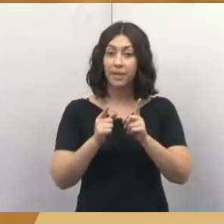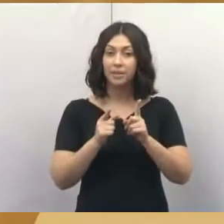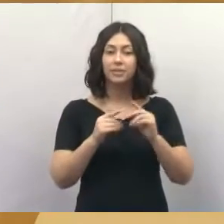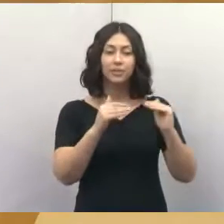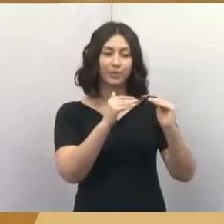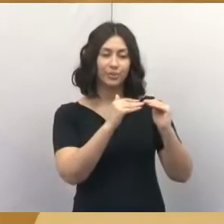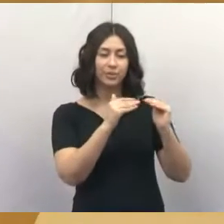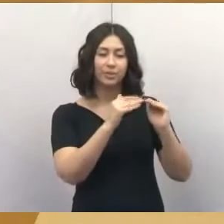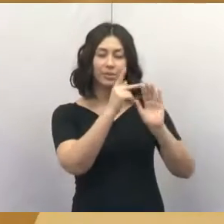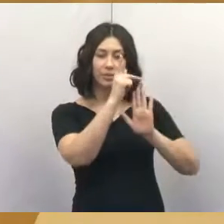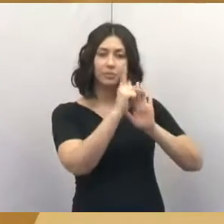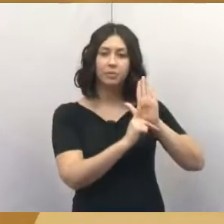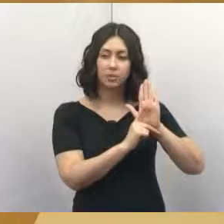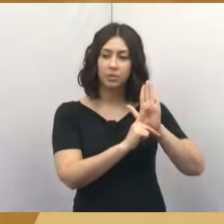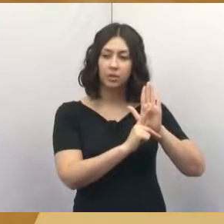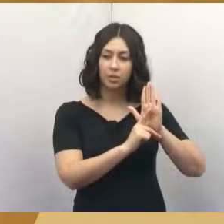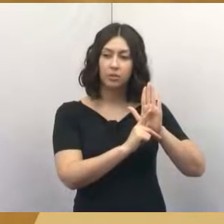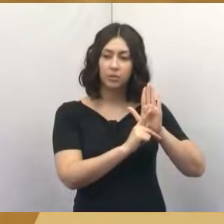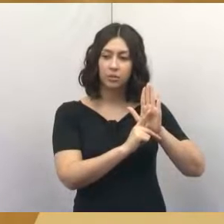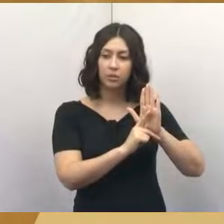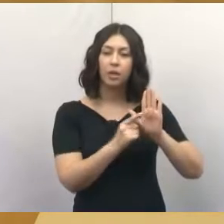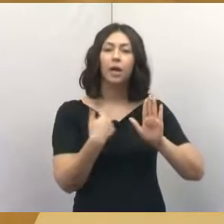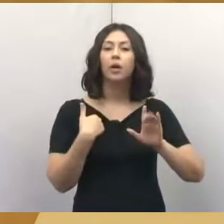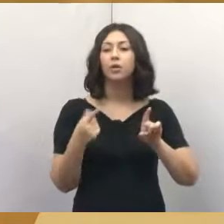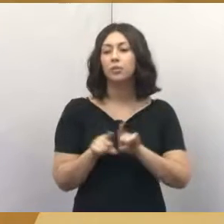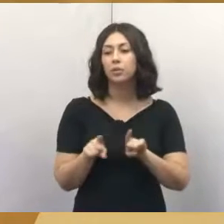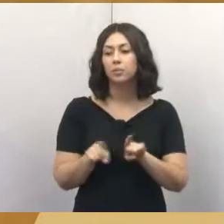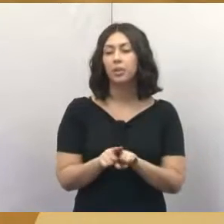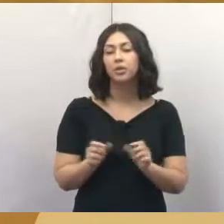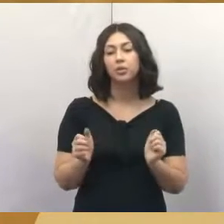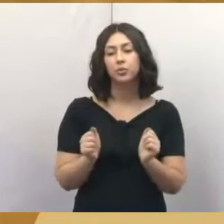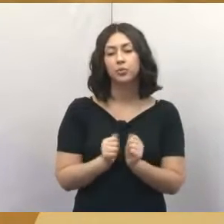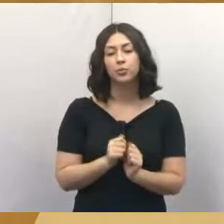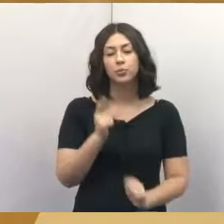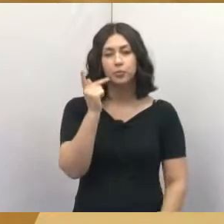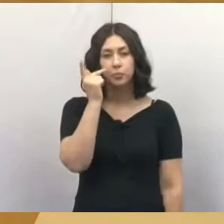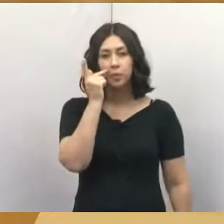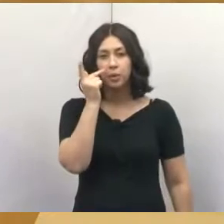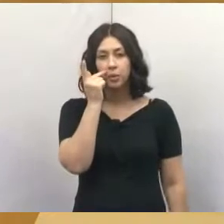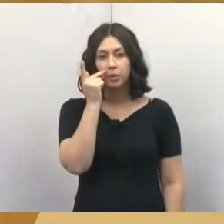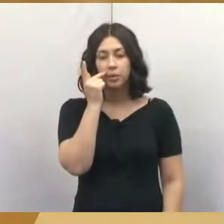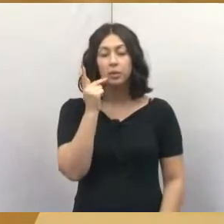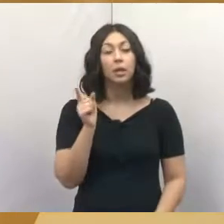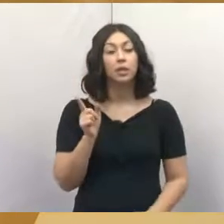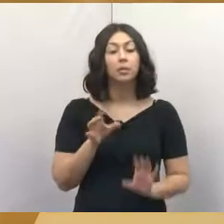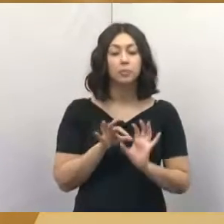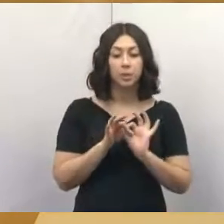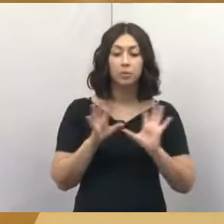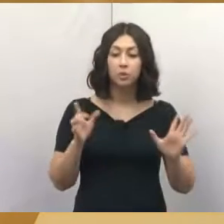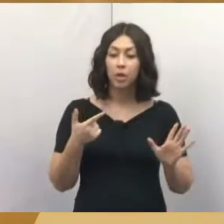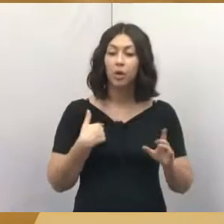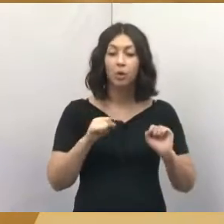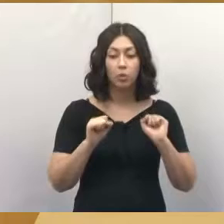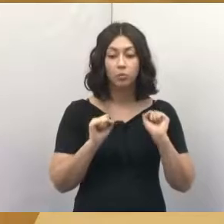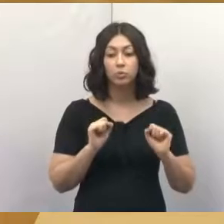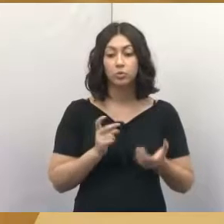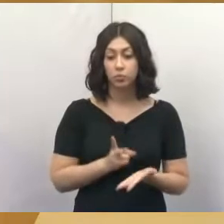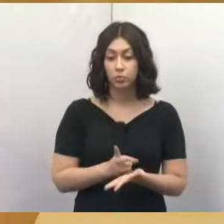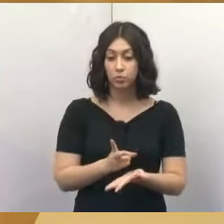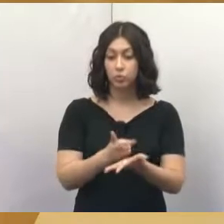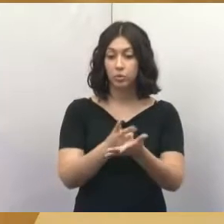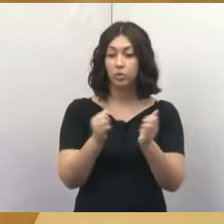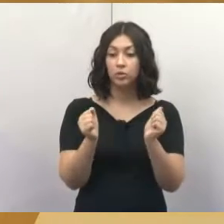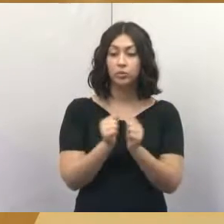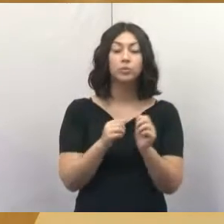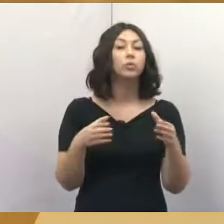está apresentando hoje, eu representando também Paulinho dos Condutores, que foi com a autorização dele, que eu pude dar prosseguimento junto à